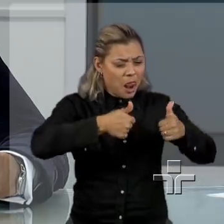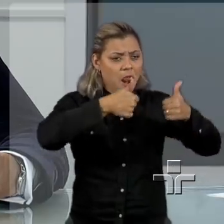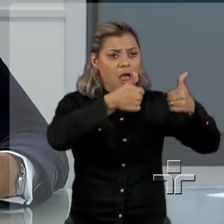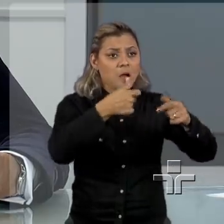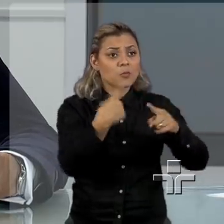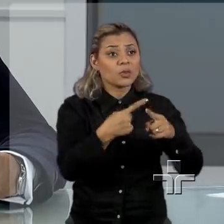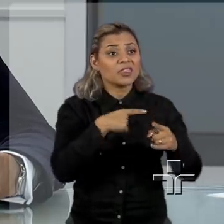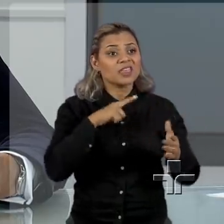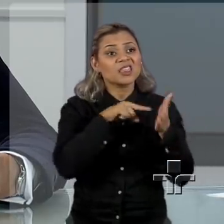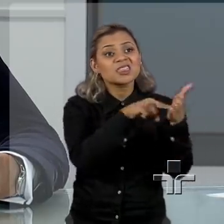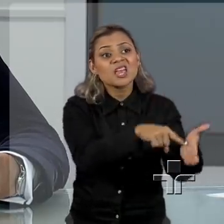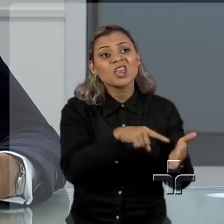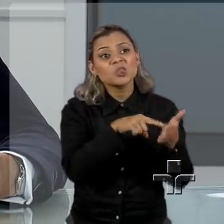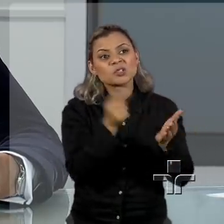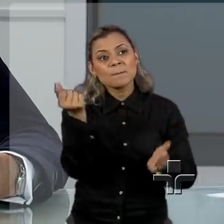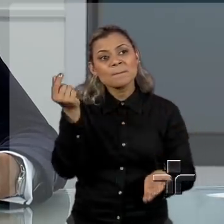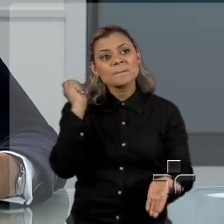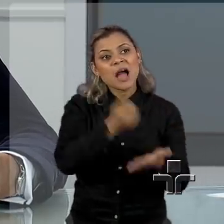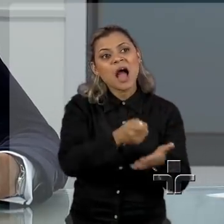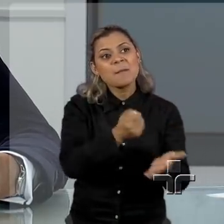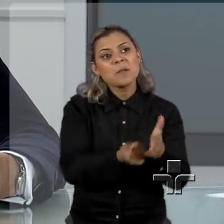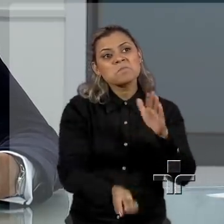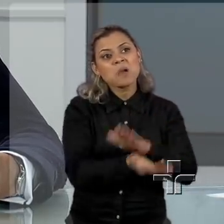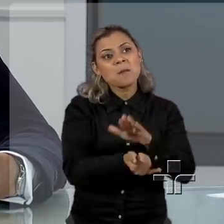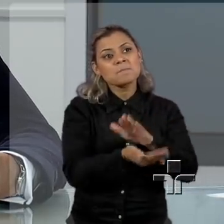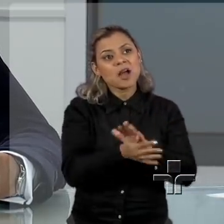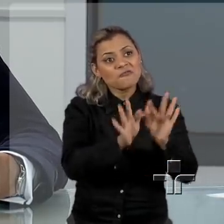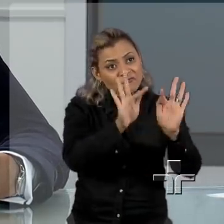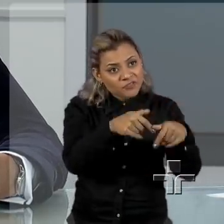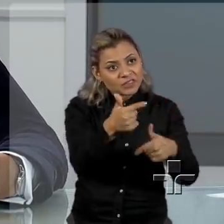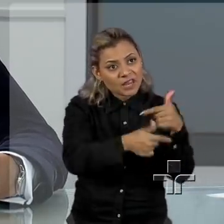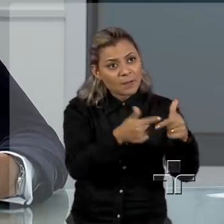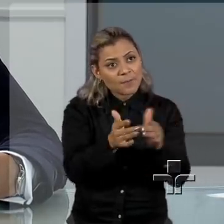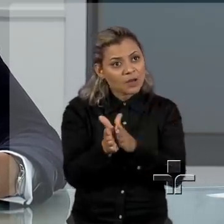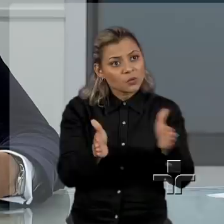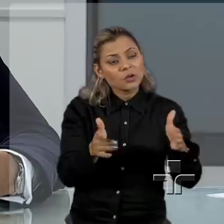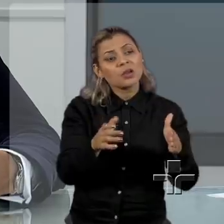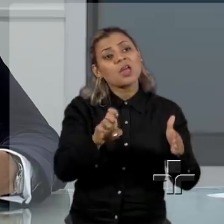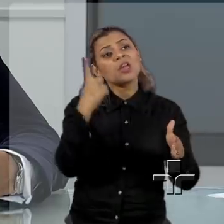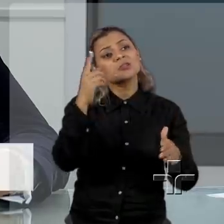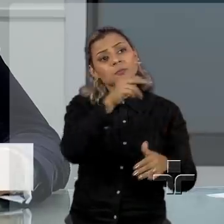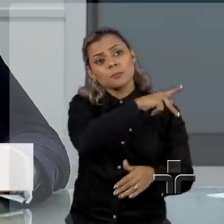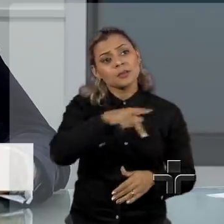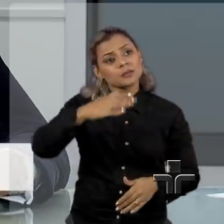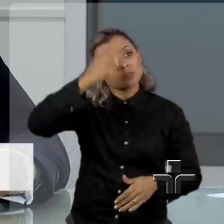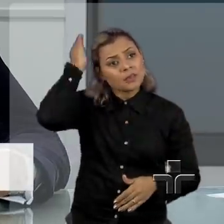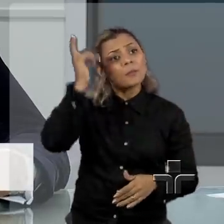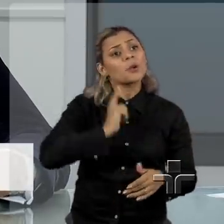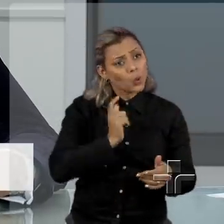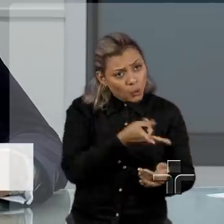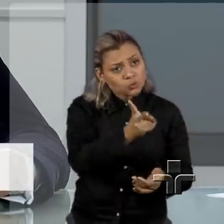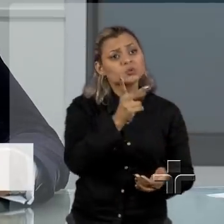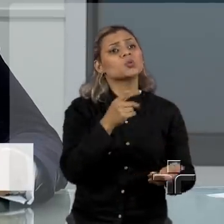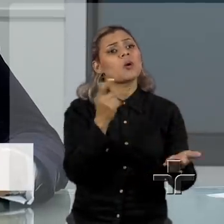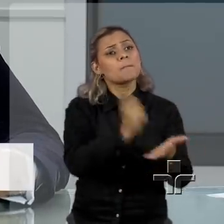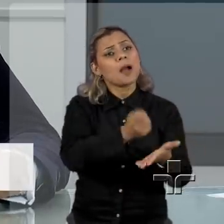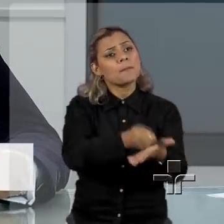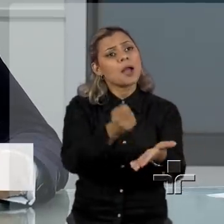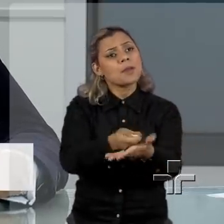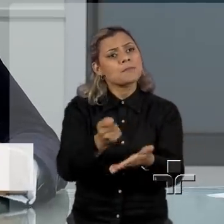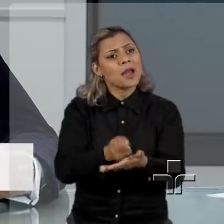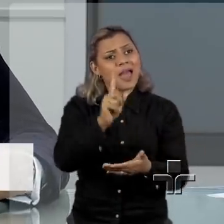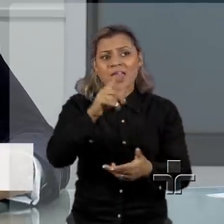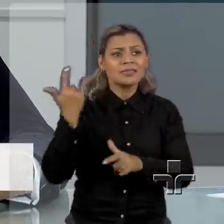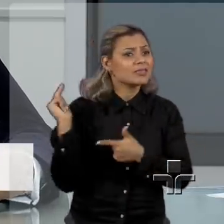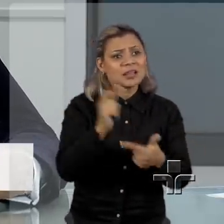pagamentos continuaram após o fim do mandato do ex-presidente Temer. Ou seja, essa é uma tradição